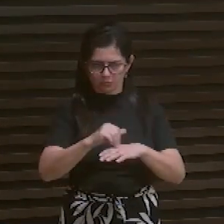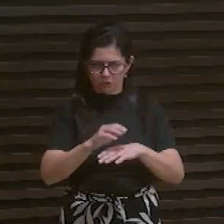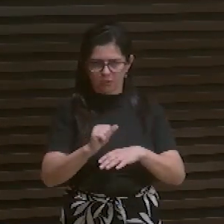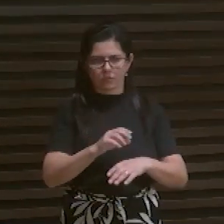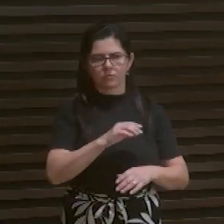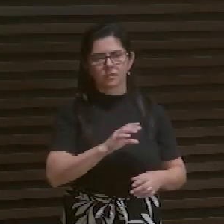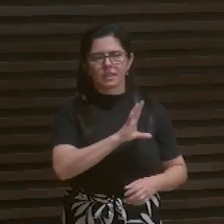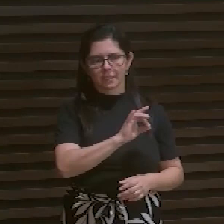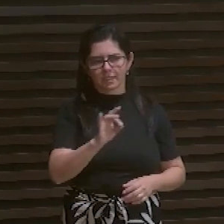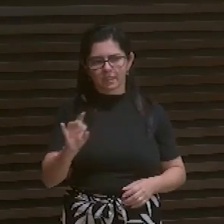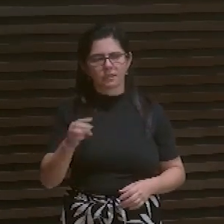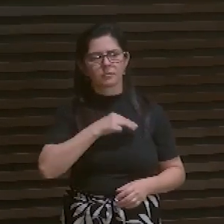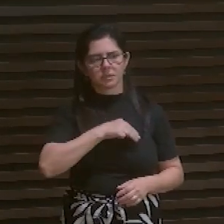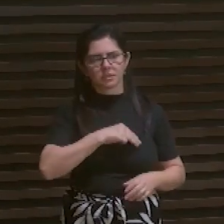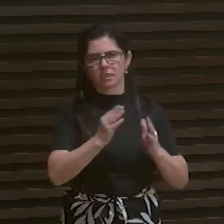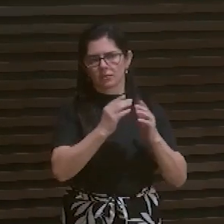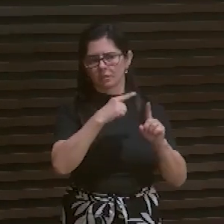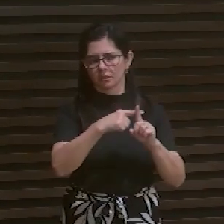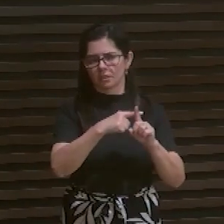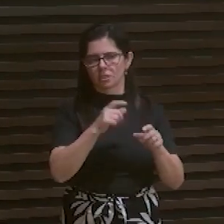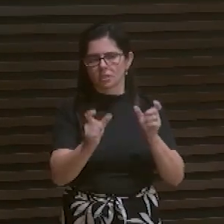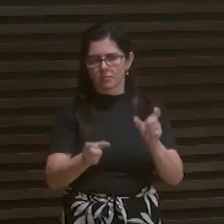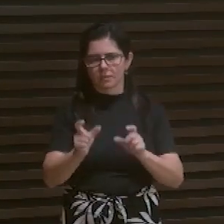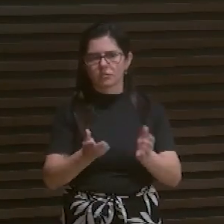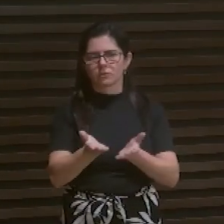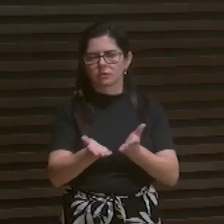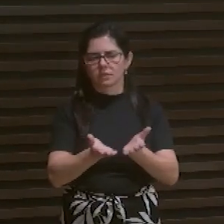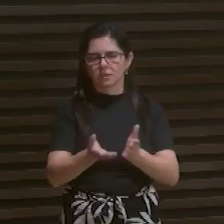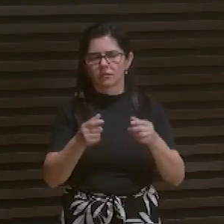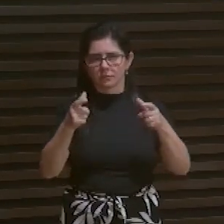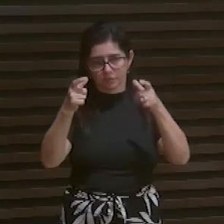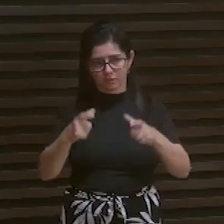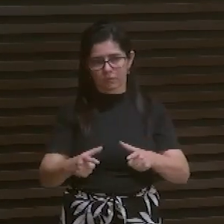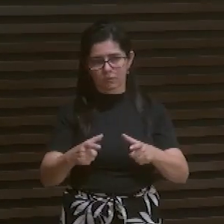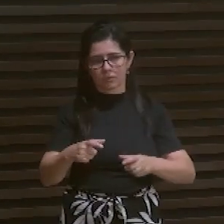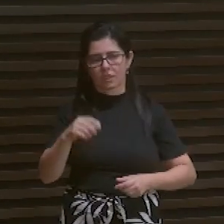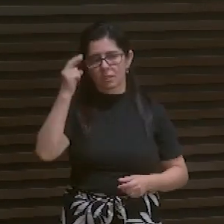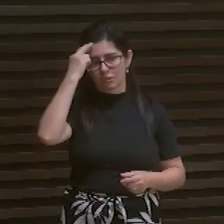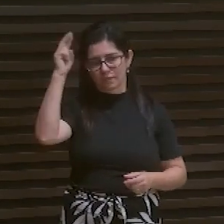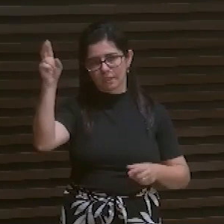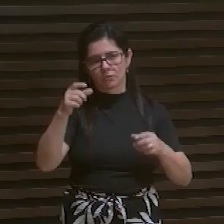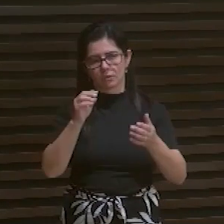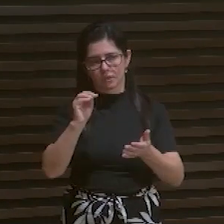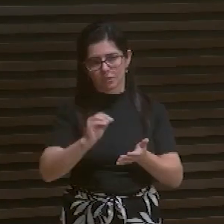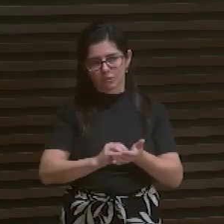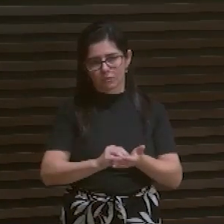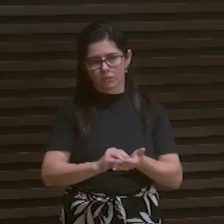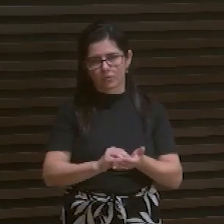nessa igreja, cada pessoa que serve, cada pessoa que está em um lugar, foi o Senhor que colocou lá. E se o Senhor colocou essa pessoa